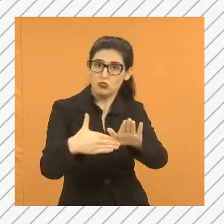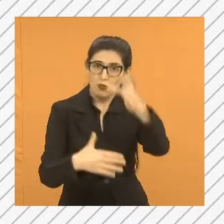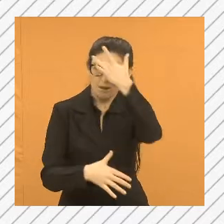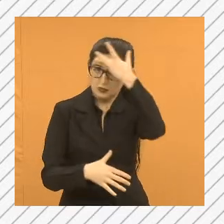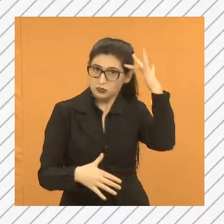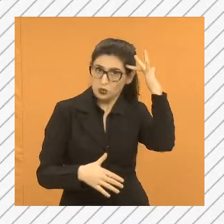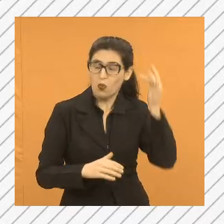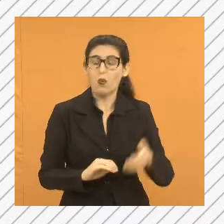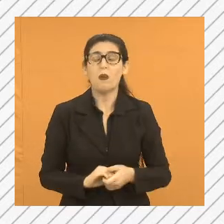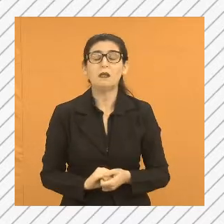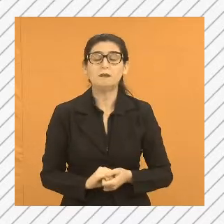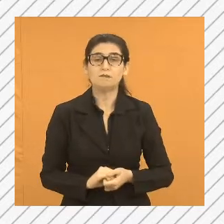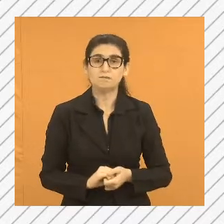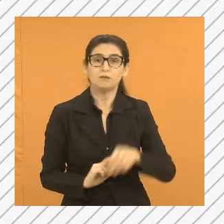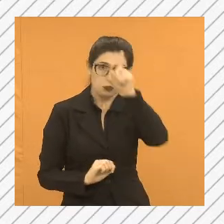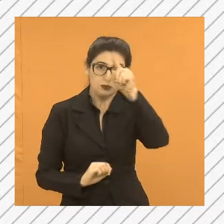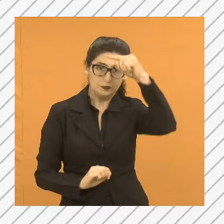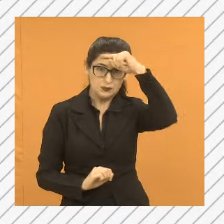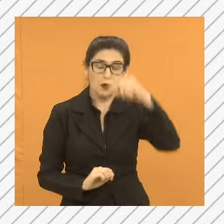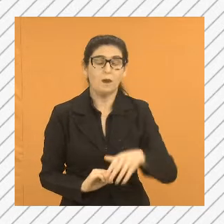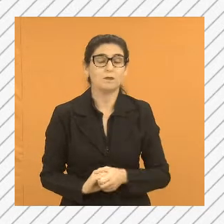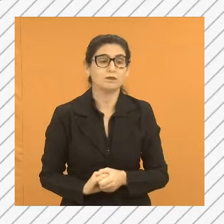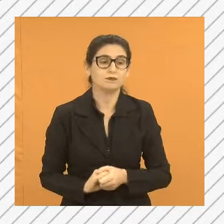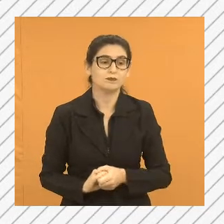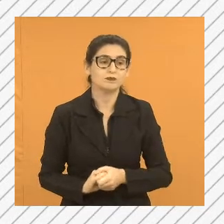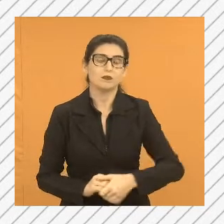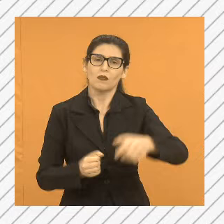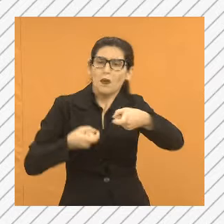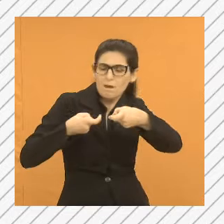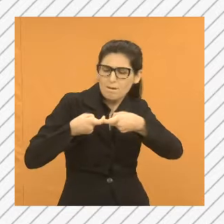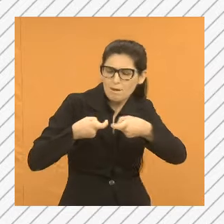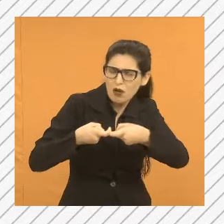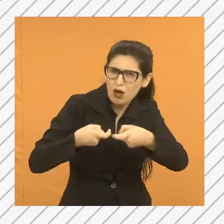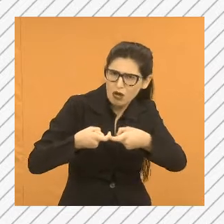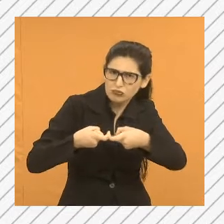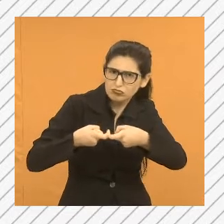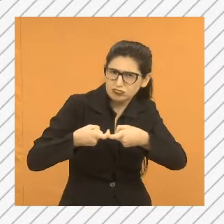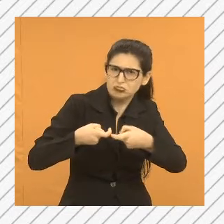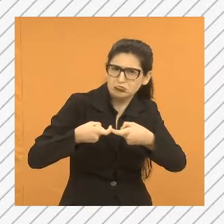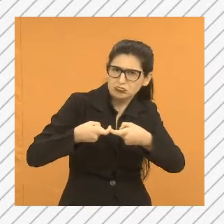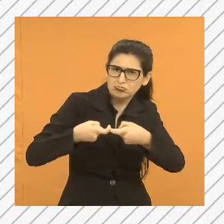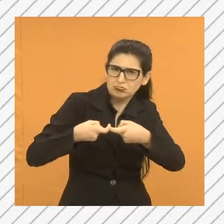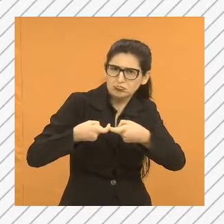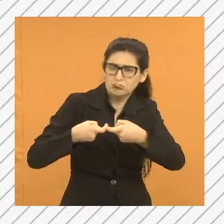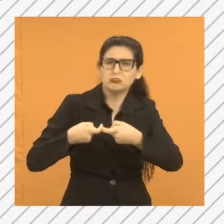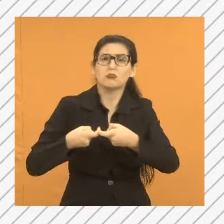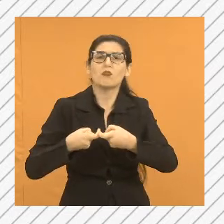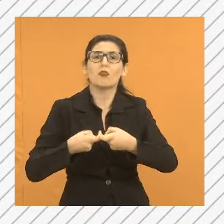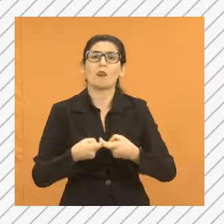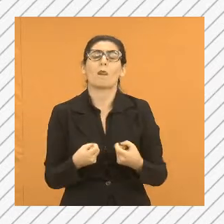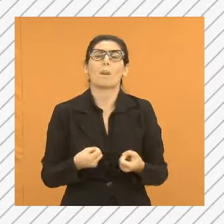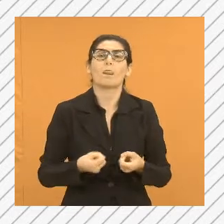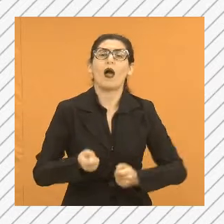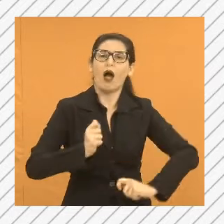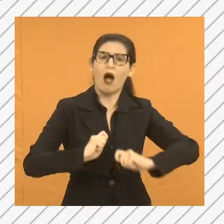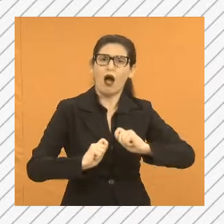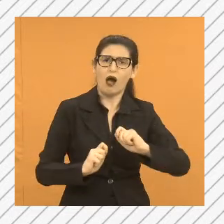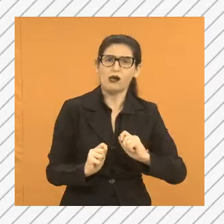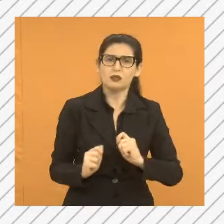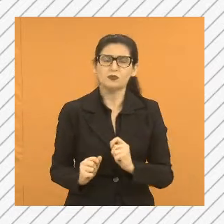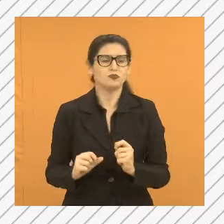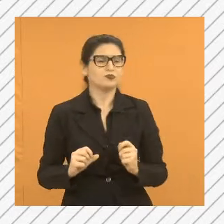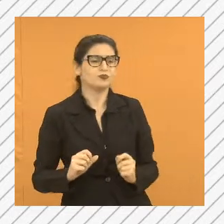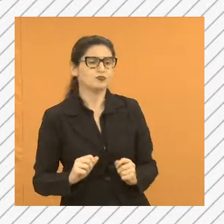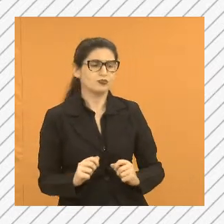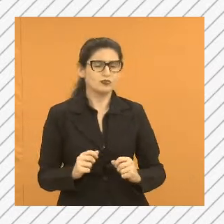Vamos dar um detalhamento às consultas médicas. Na atenção básica, que são as unidades